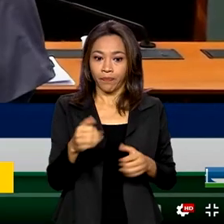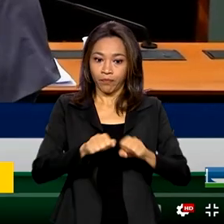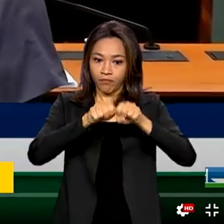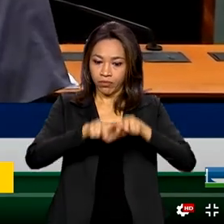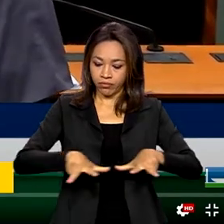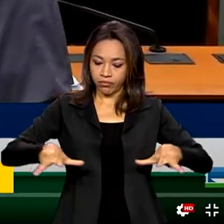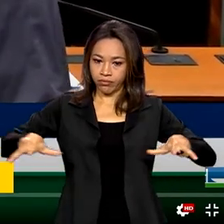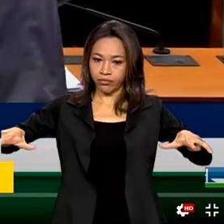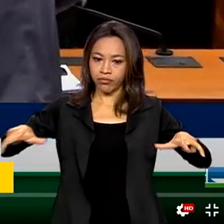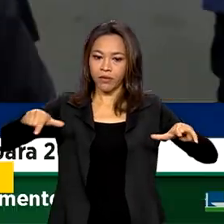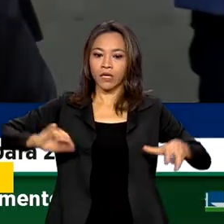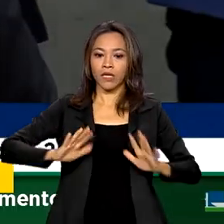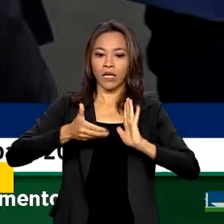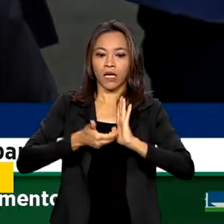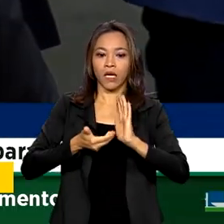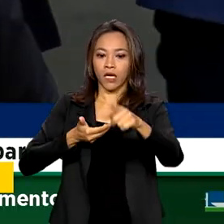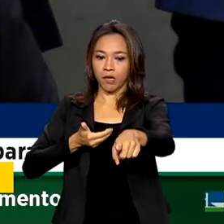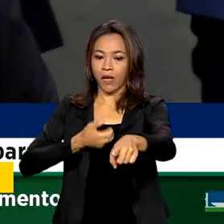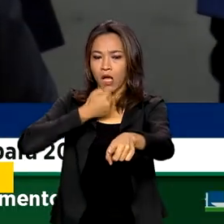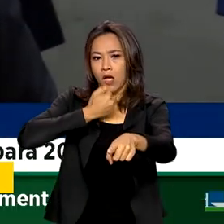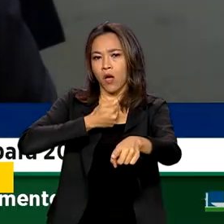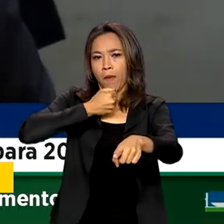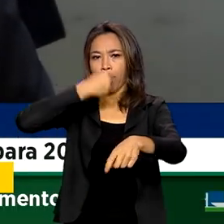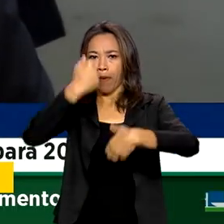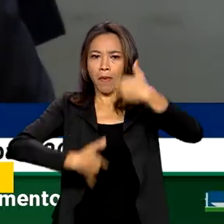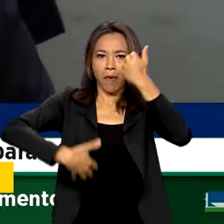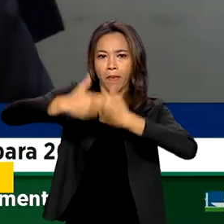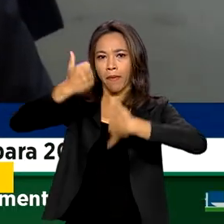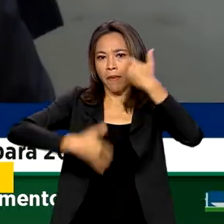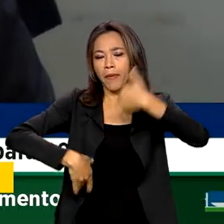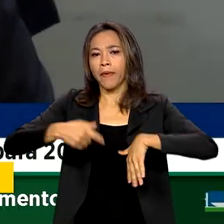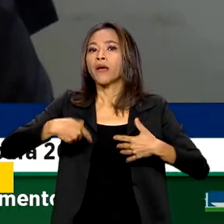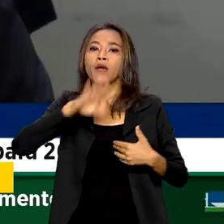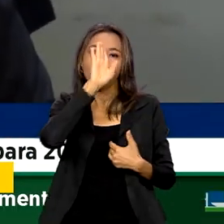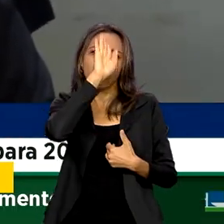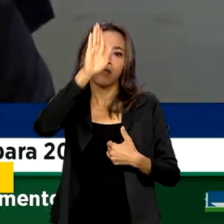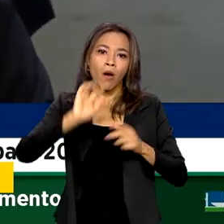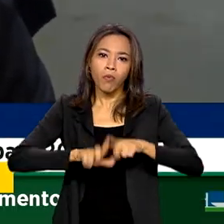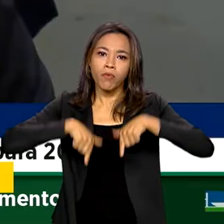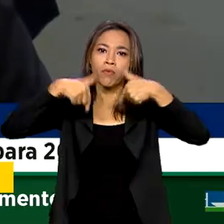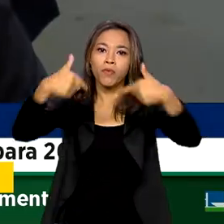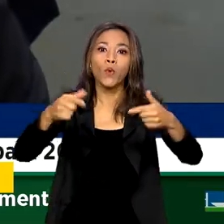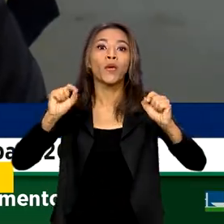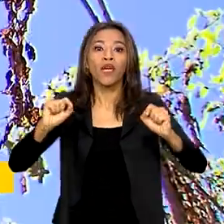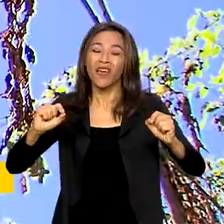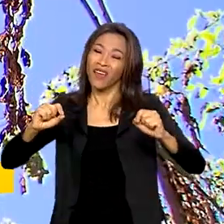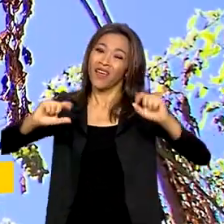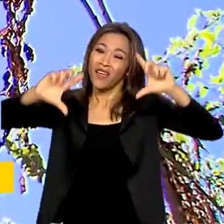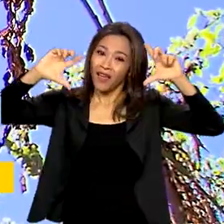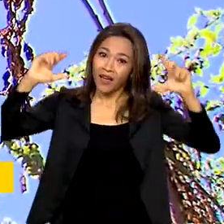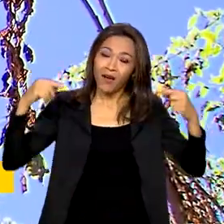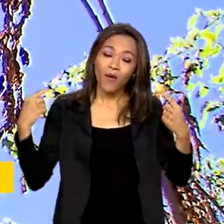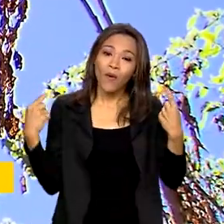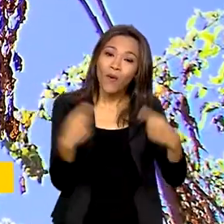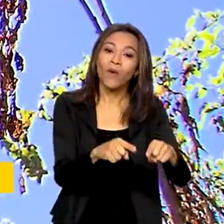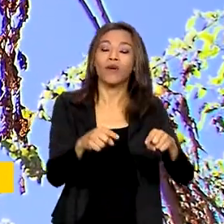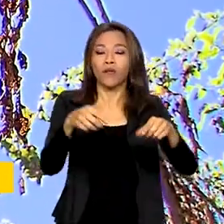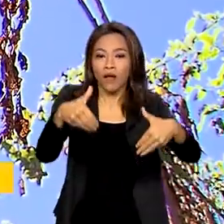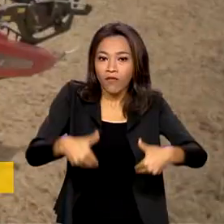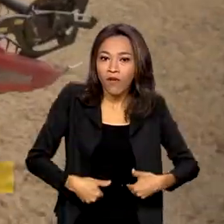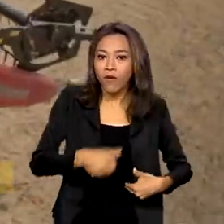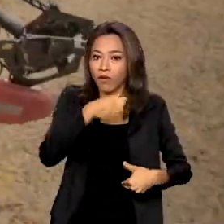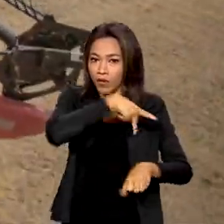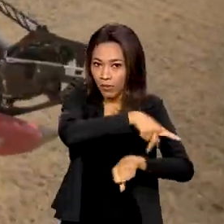o ministro Paulo Teixeira disse que são prioridades do Ministério combater a fome no país, ampliar a produção de